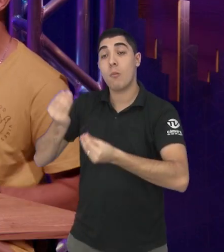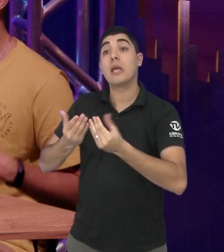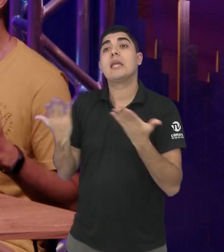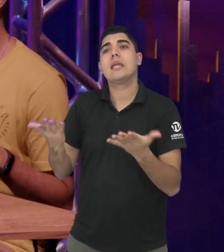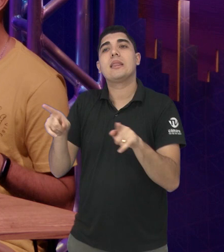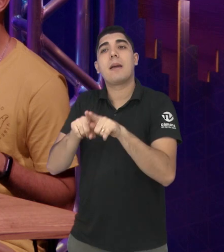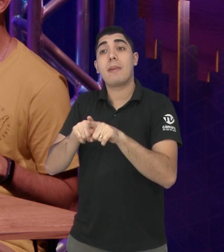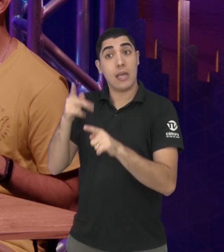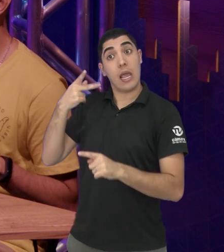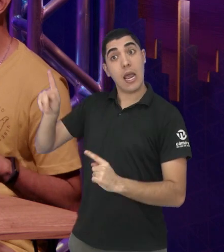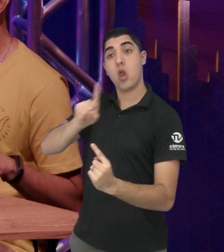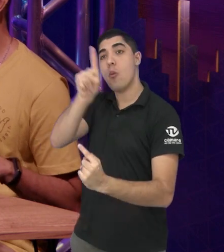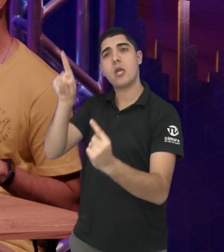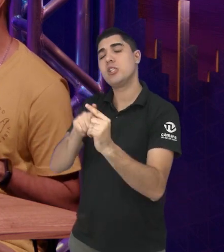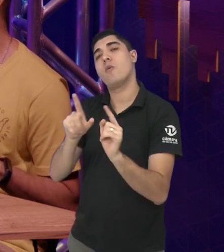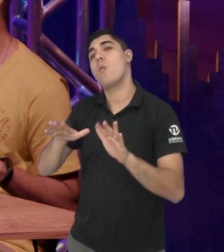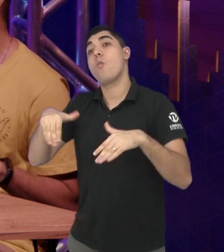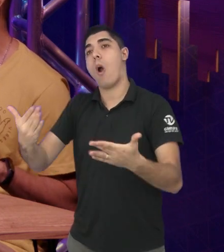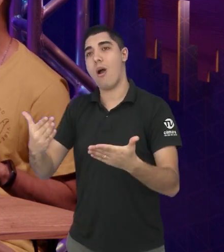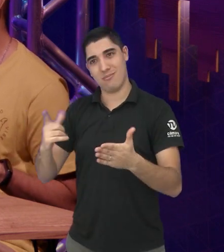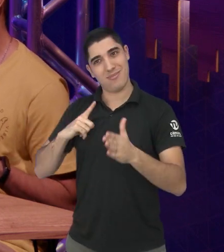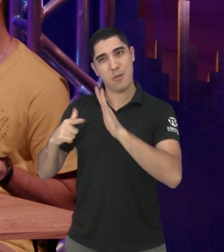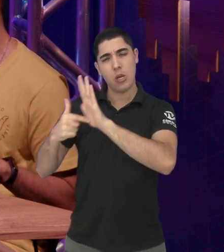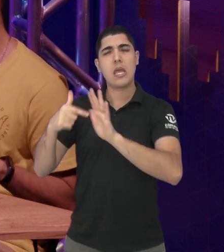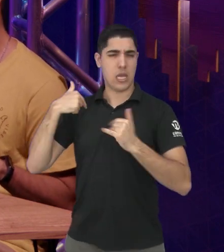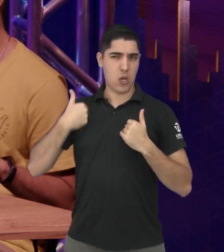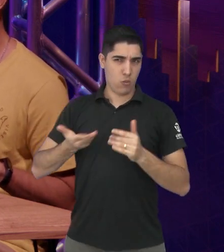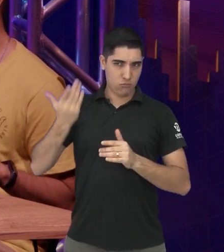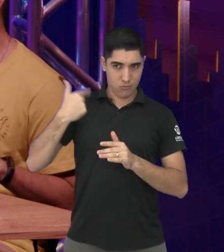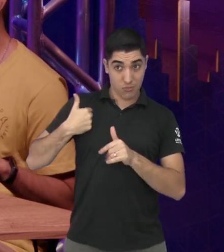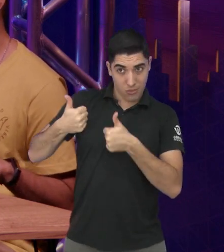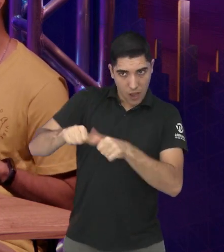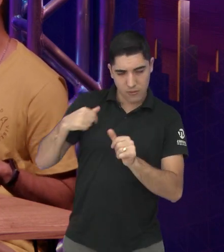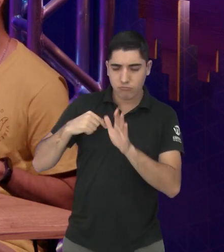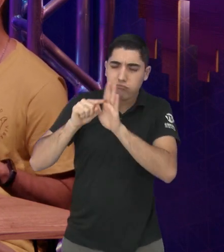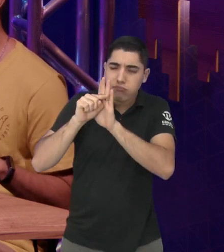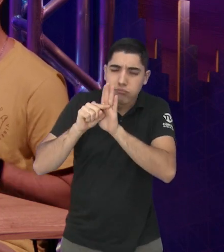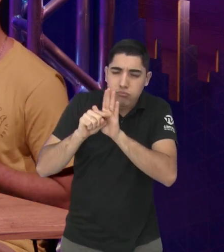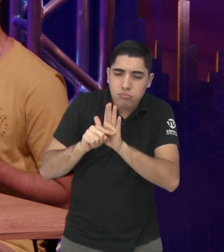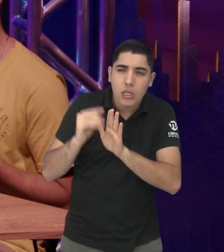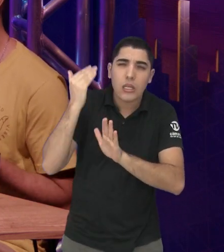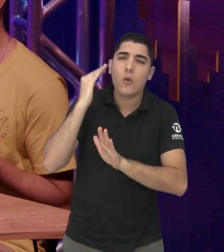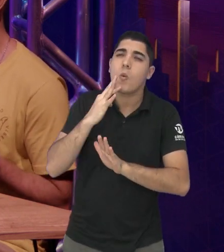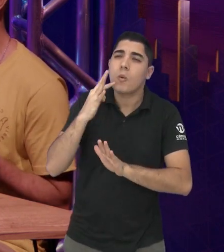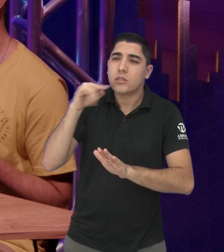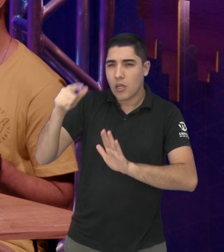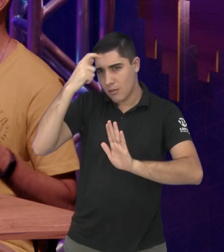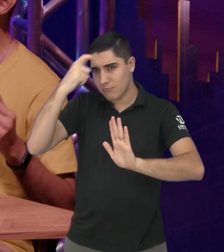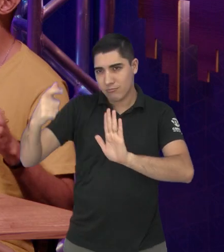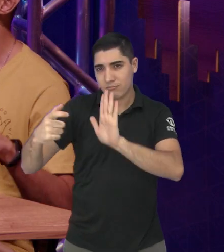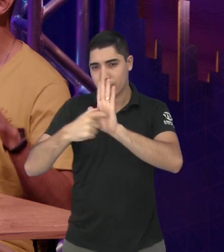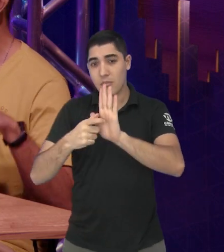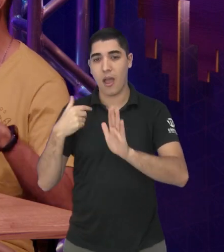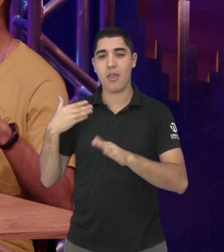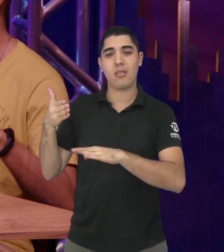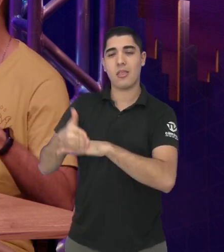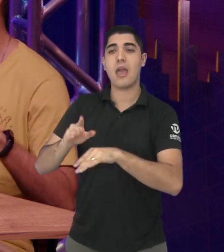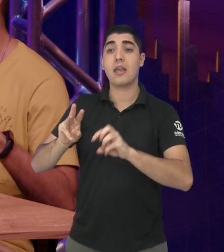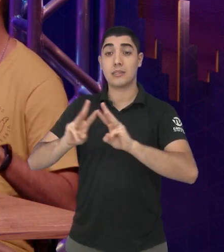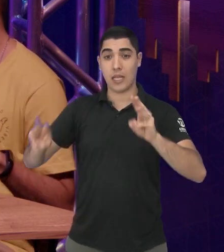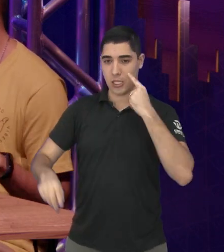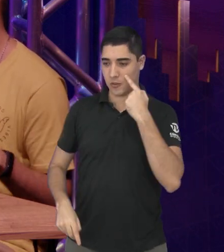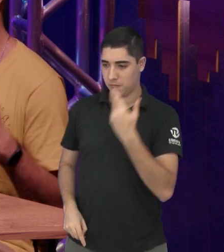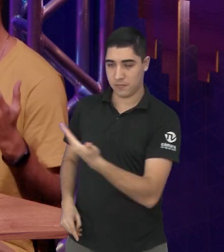intenção. Inclusive, eu fui dar uma pesquisada sobre os conceitos de inteligência artificial, caí no site da